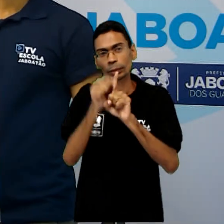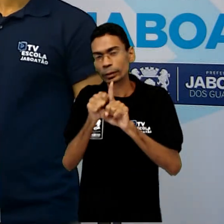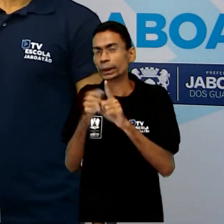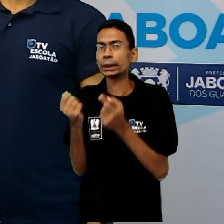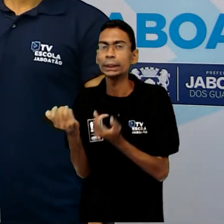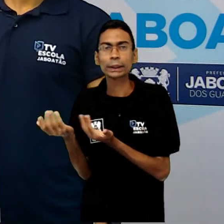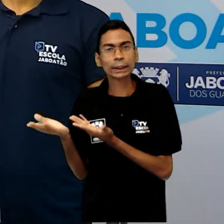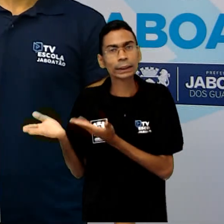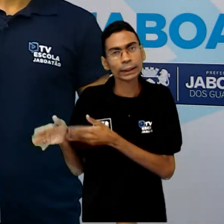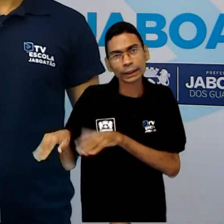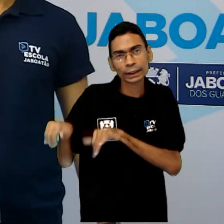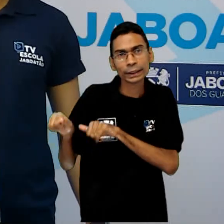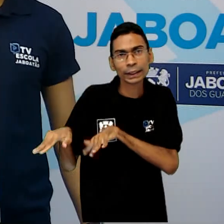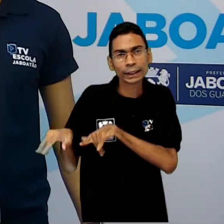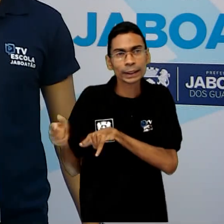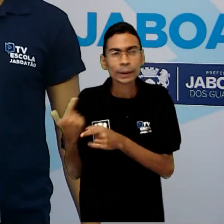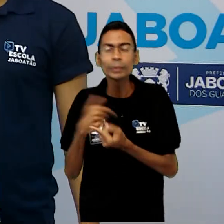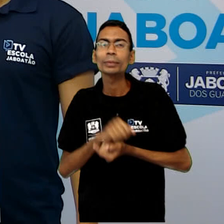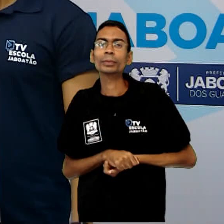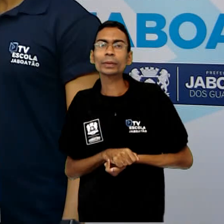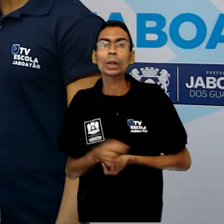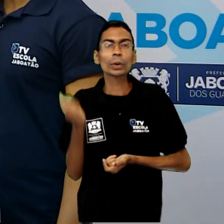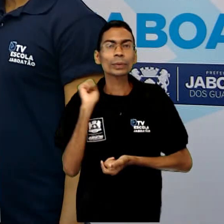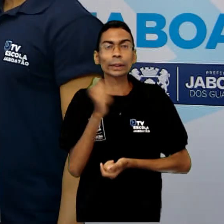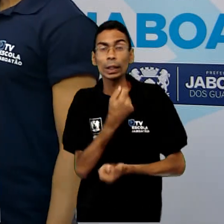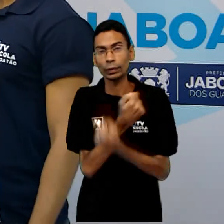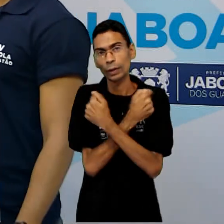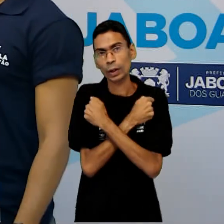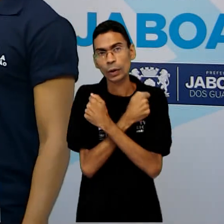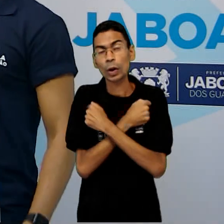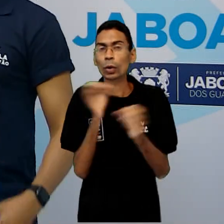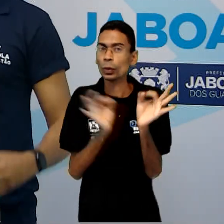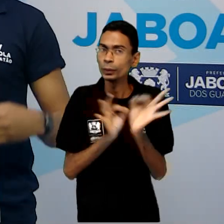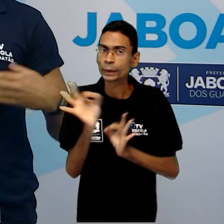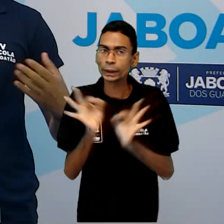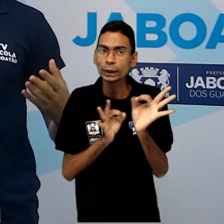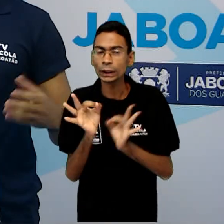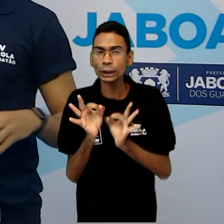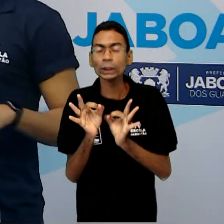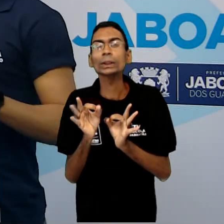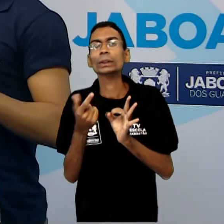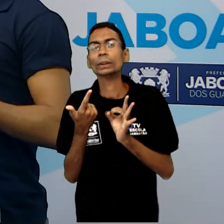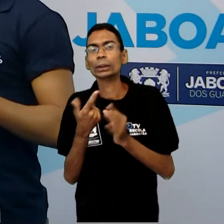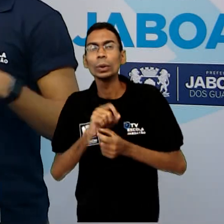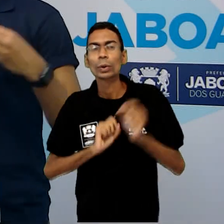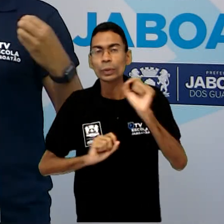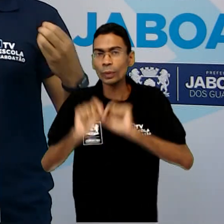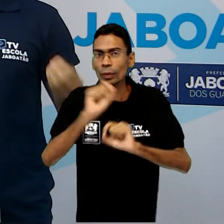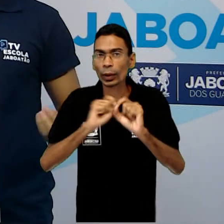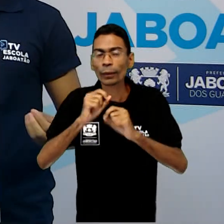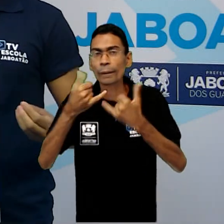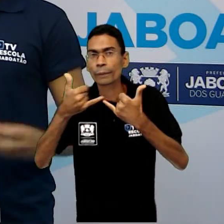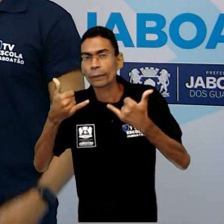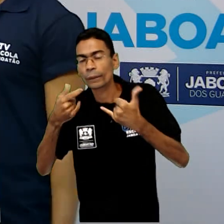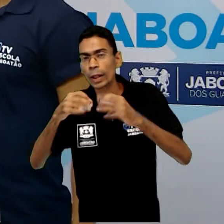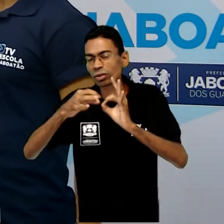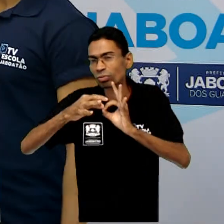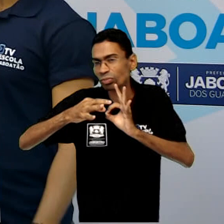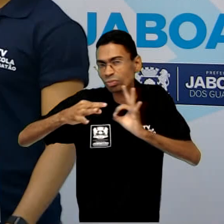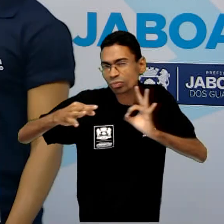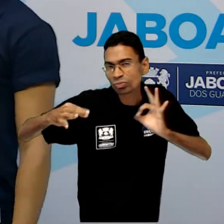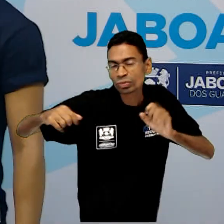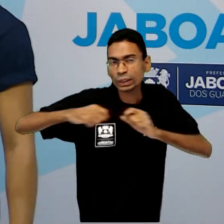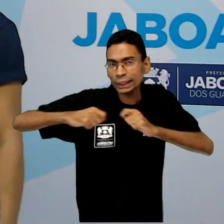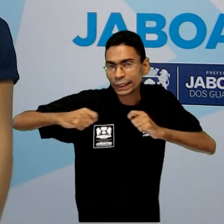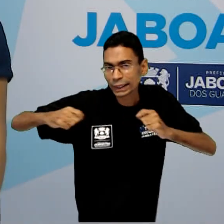de cordas, que eram os escravos do faraó, eles utilizavam cordas esticadas e nós, comunidade de medidas, para